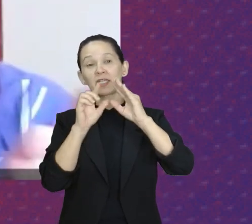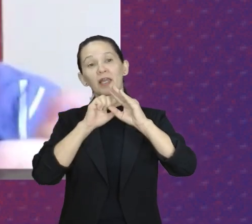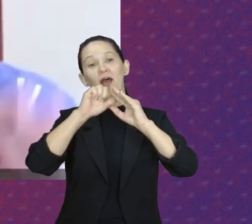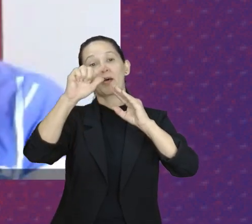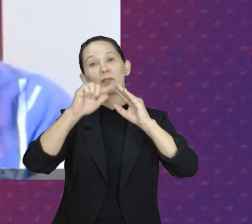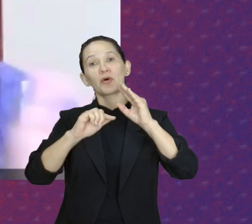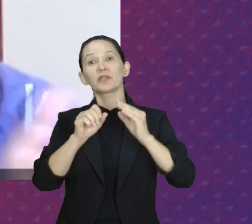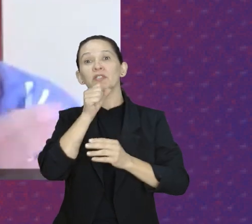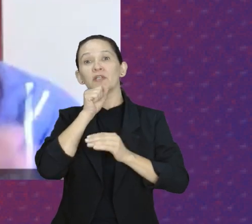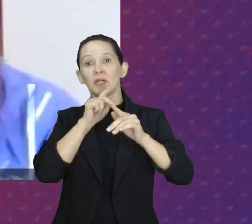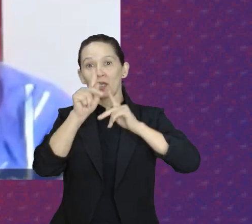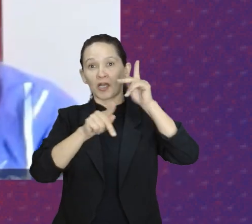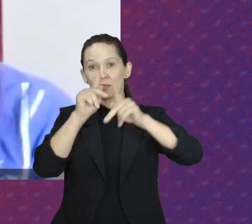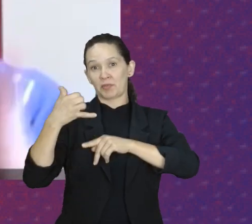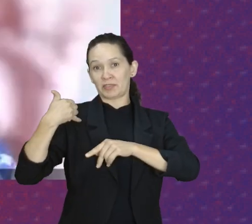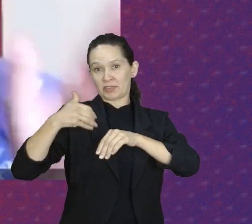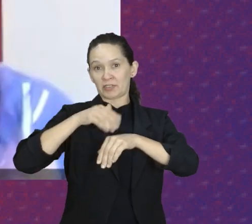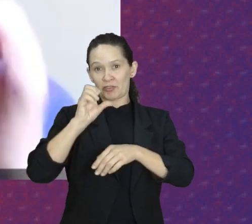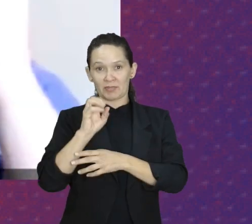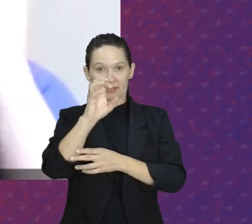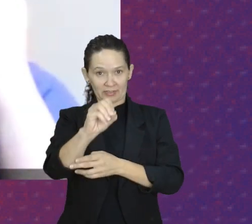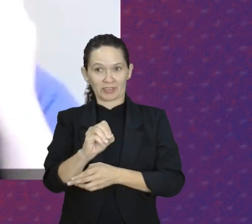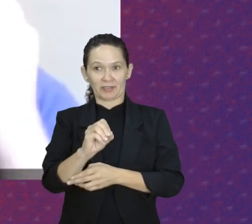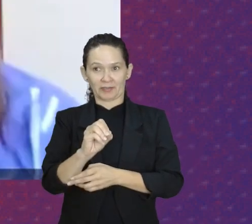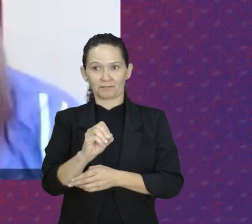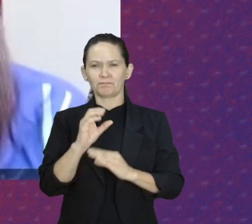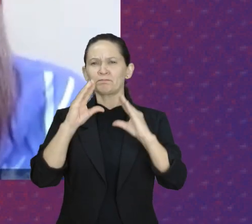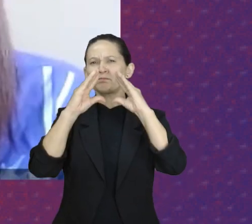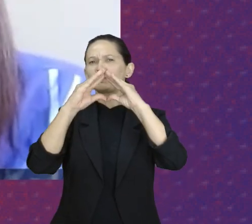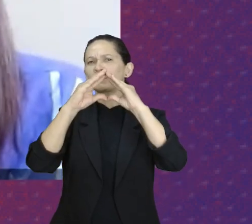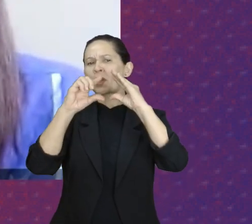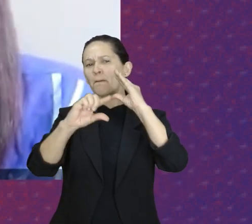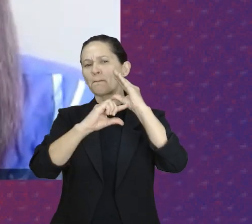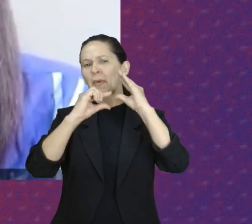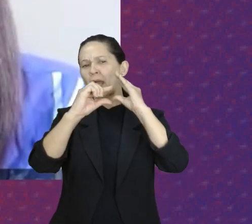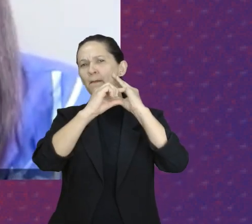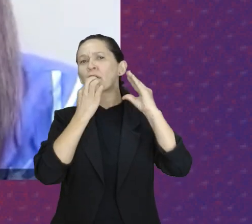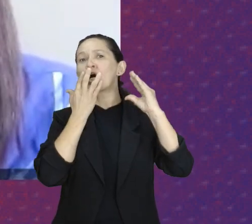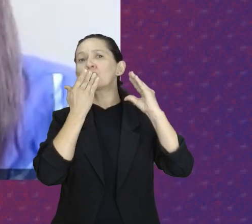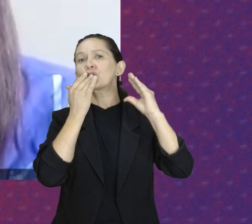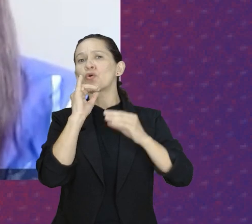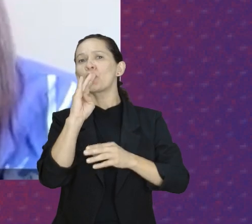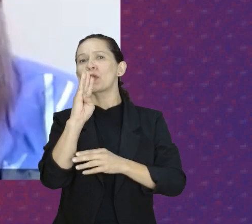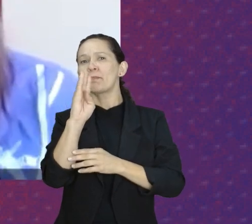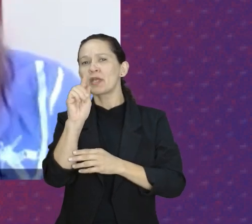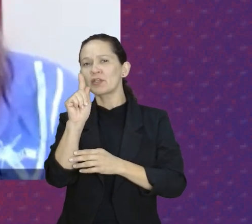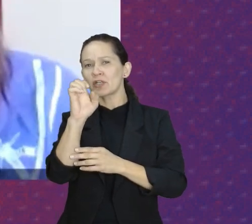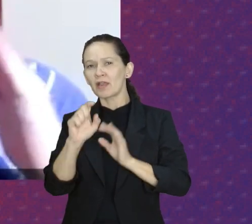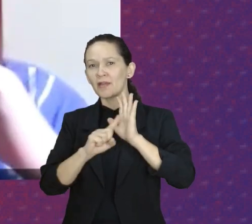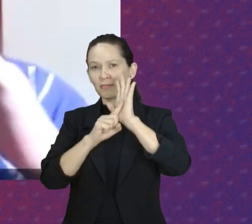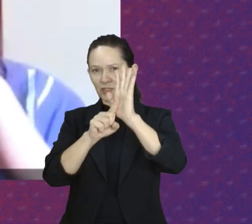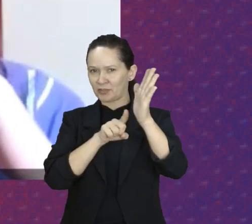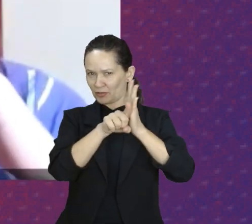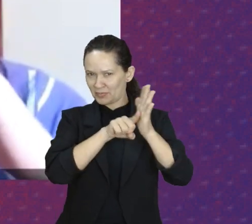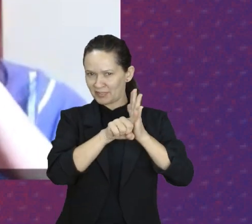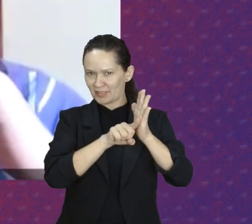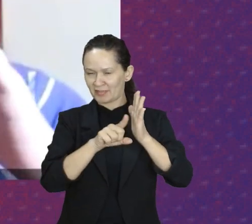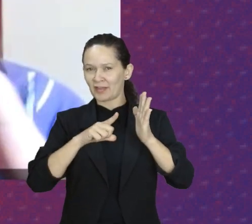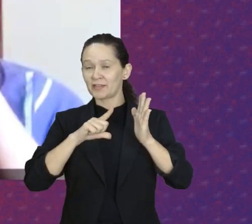daí distribui a população do lado mulher, aquele quadrinho que o IBGE sempre mostra, né? E aí a gente